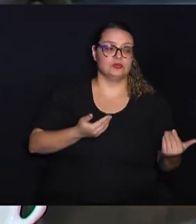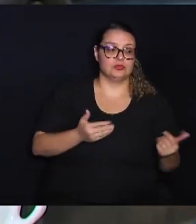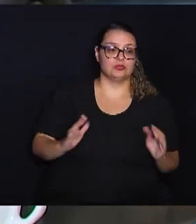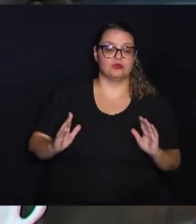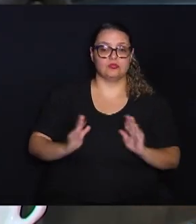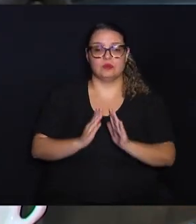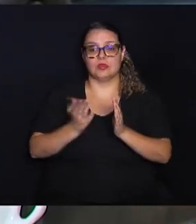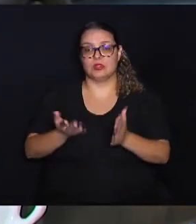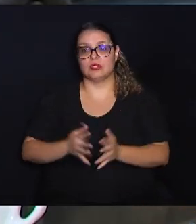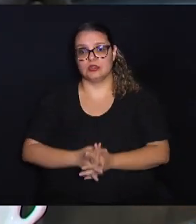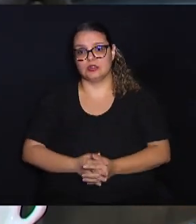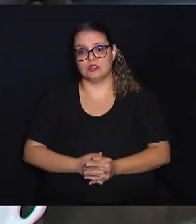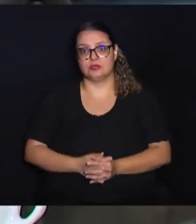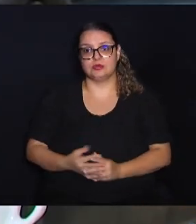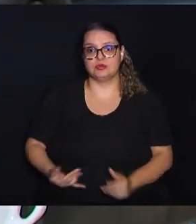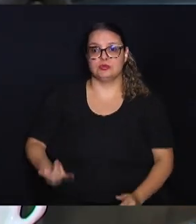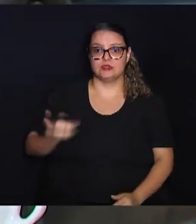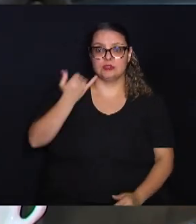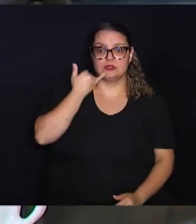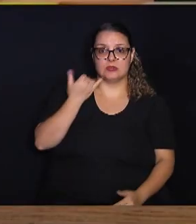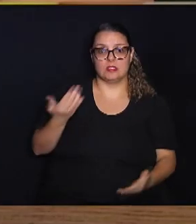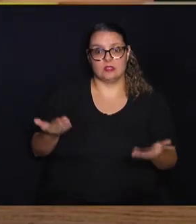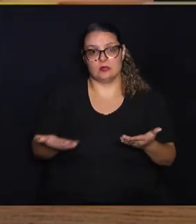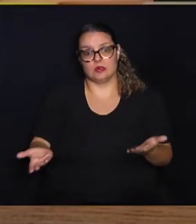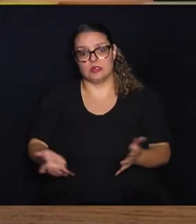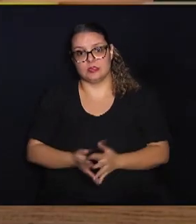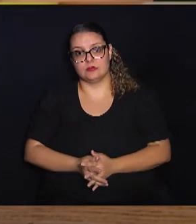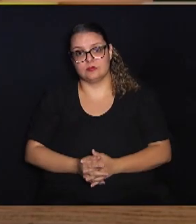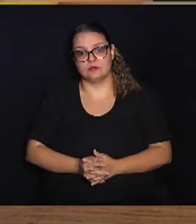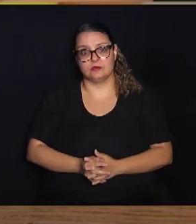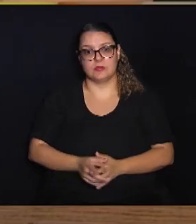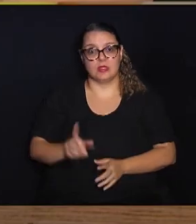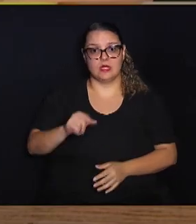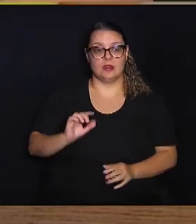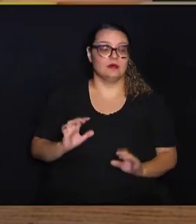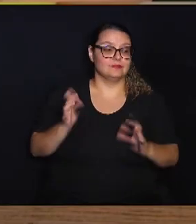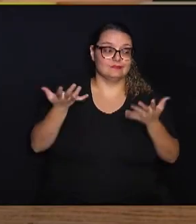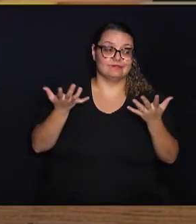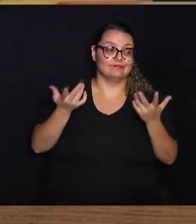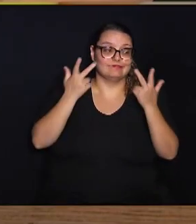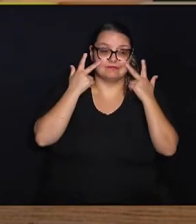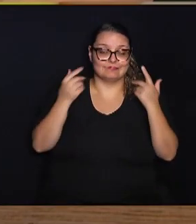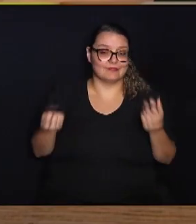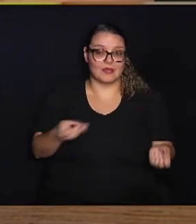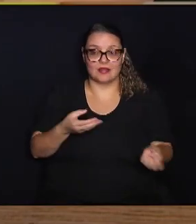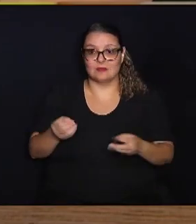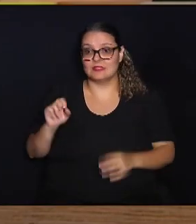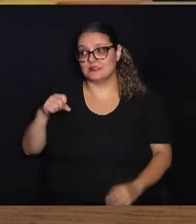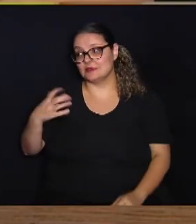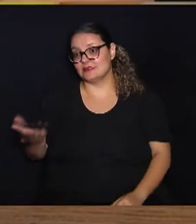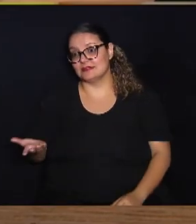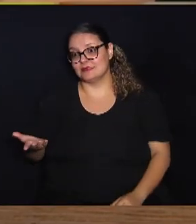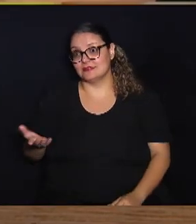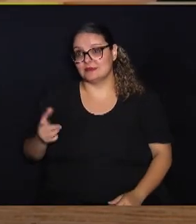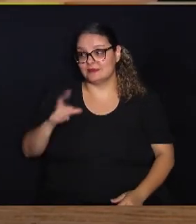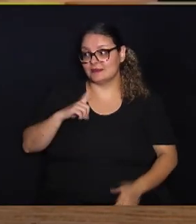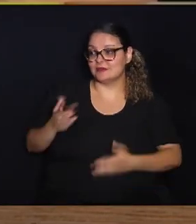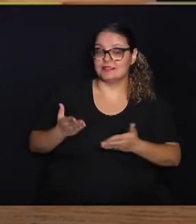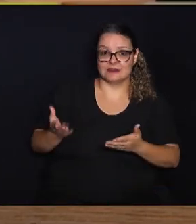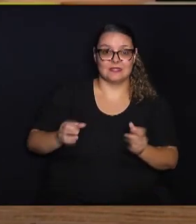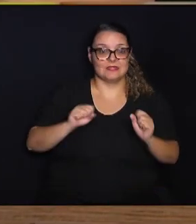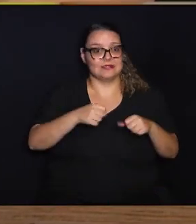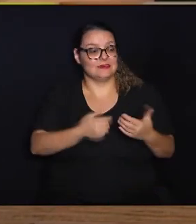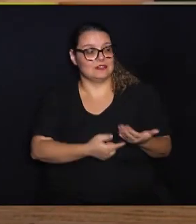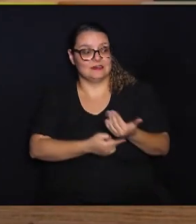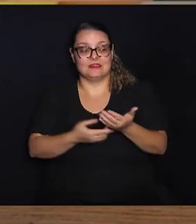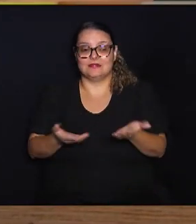né, do celular. Agora, é um fenômeno da atualidade. né? As Vamos redes ter que lidar, sociais, né? a tecnologia